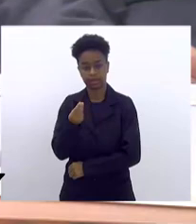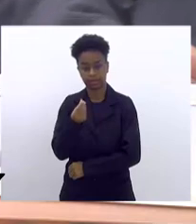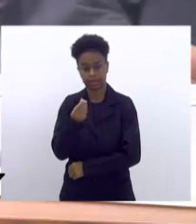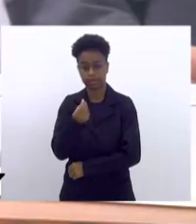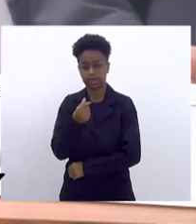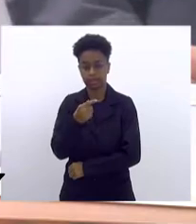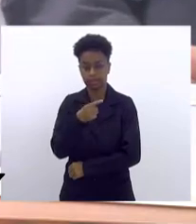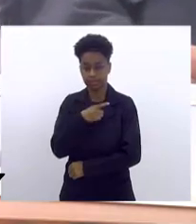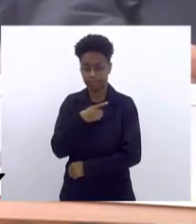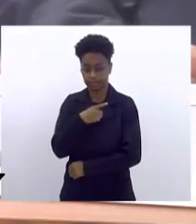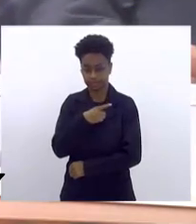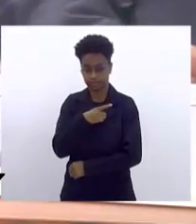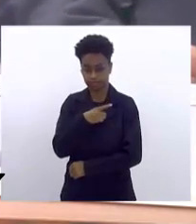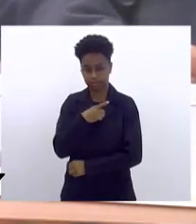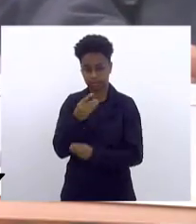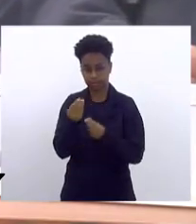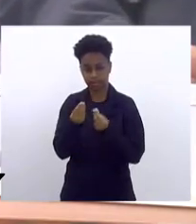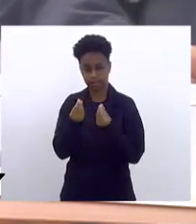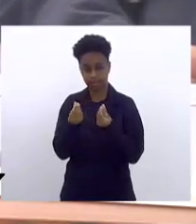portadores desses